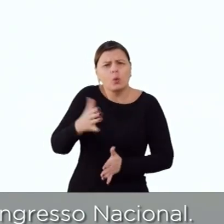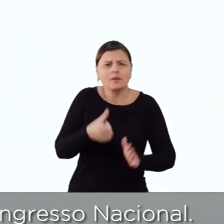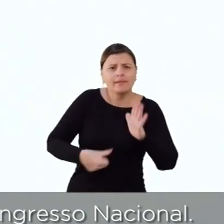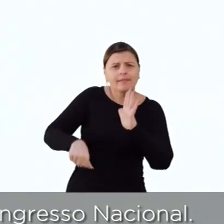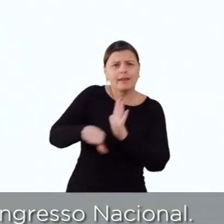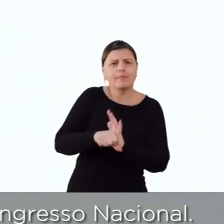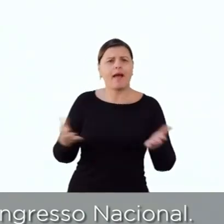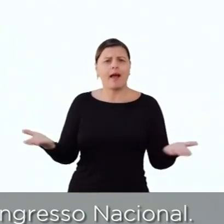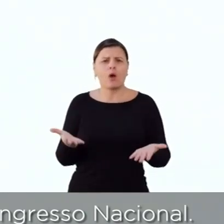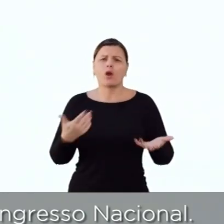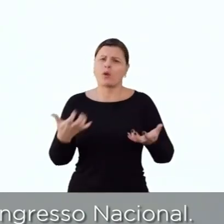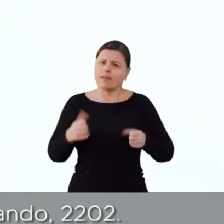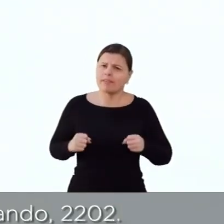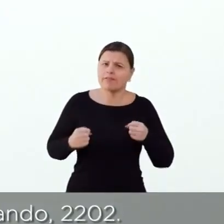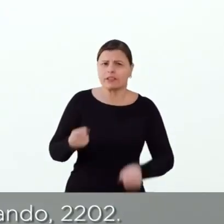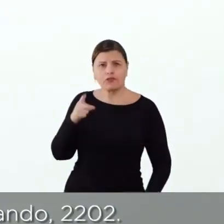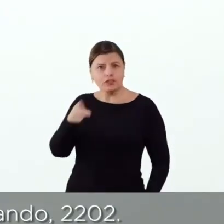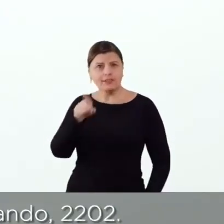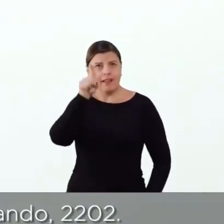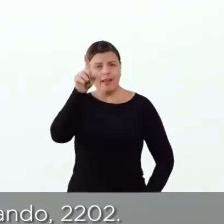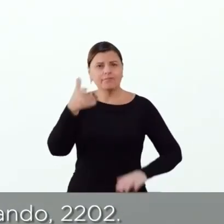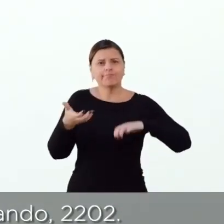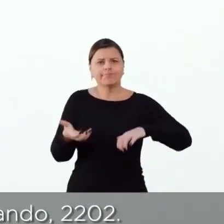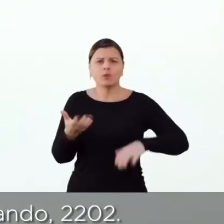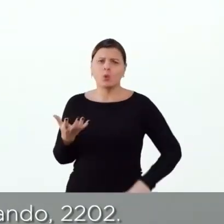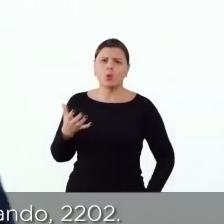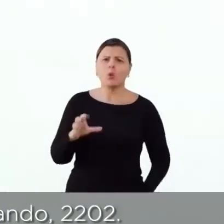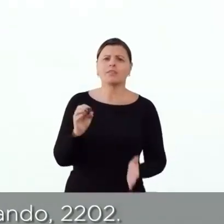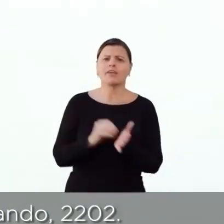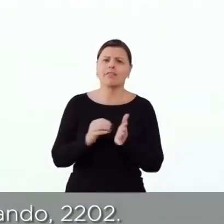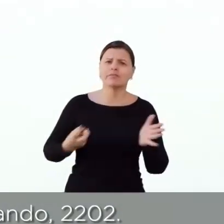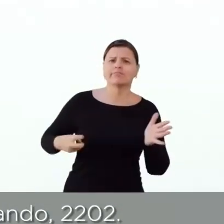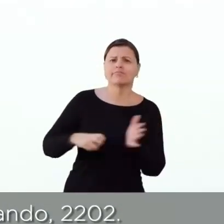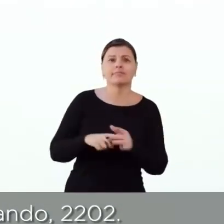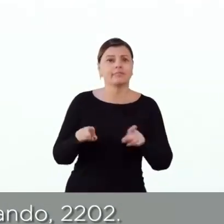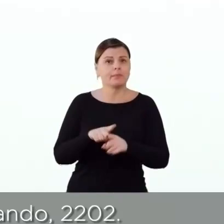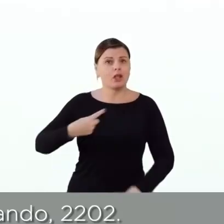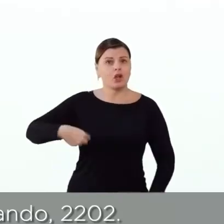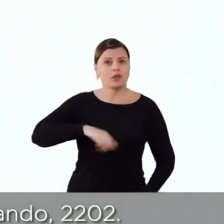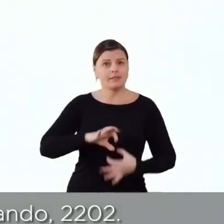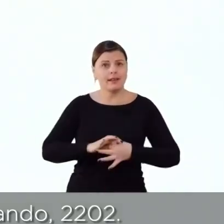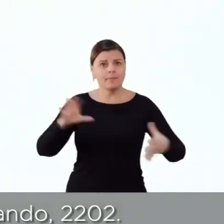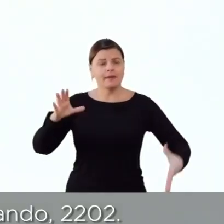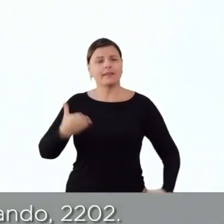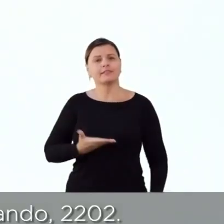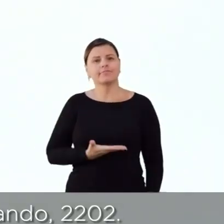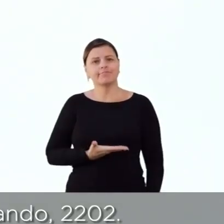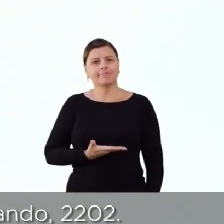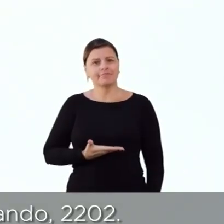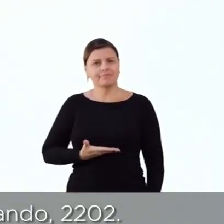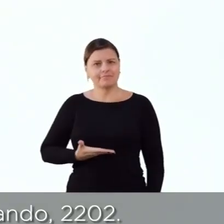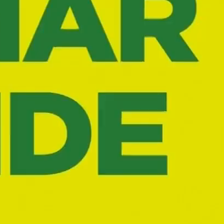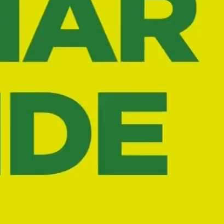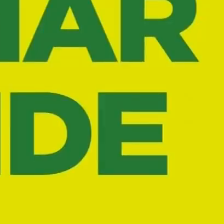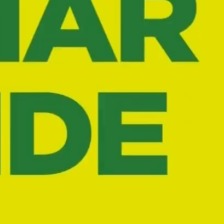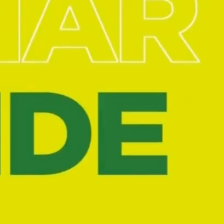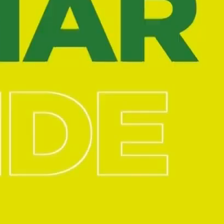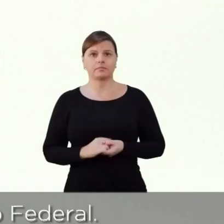a tua arma no Congresso Nacional. Contra a impunidade e pela nossa liberdade, delegado Fernando